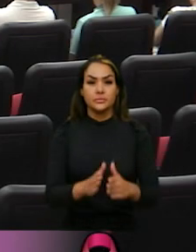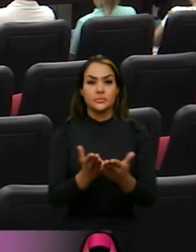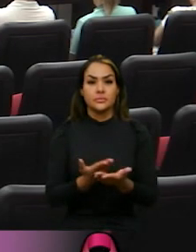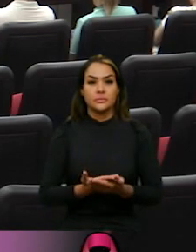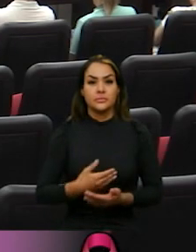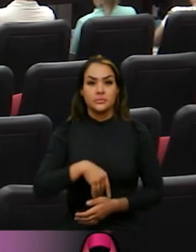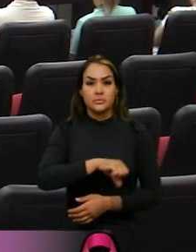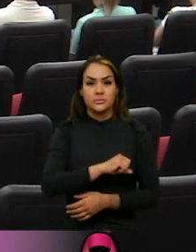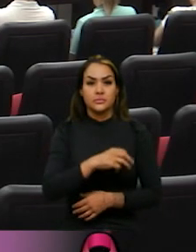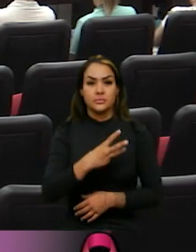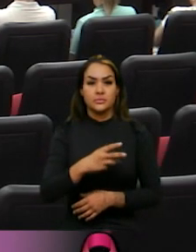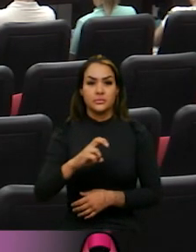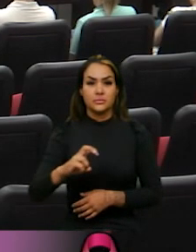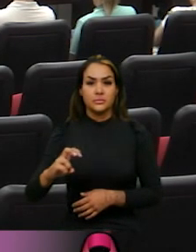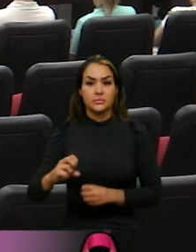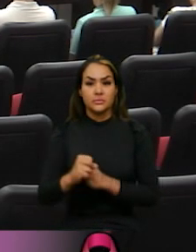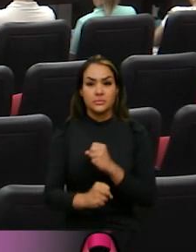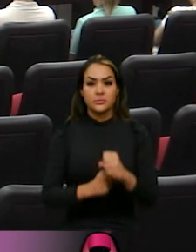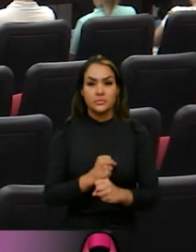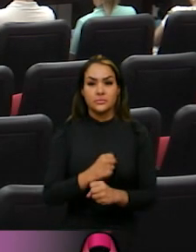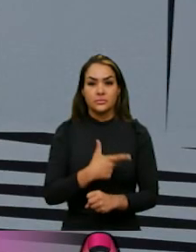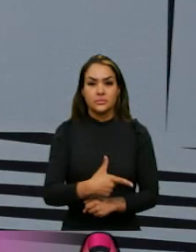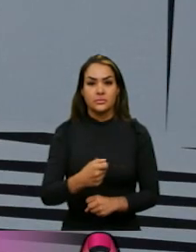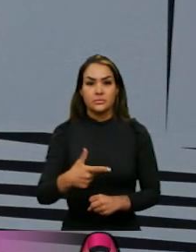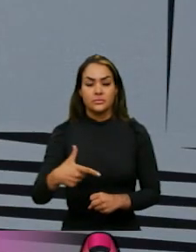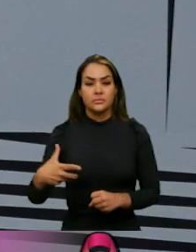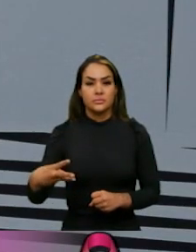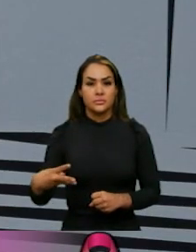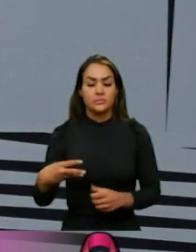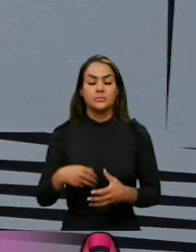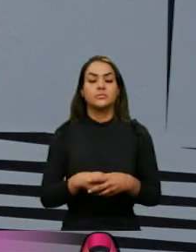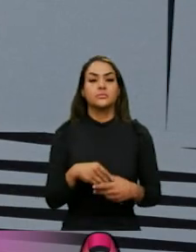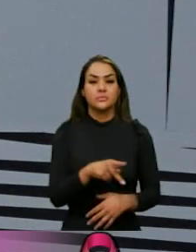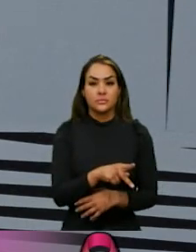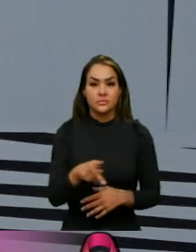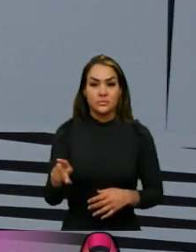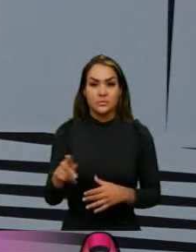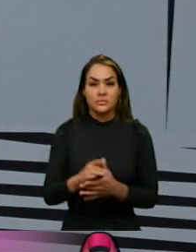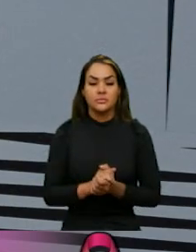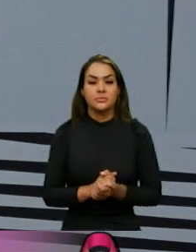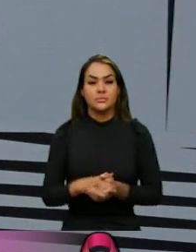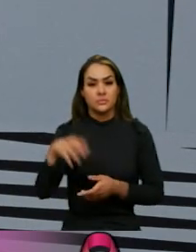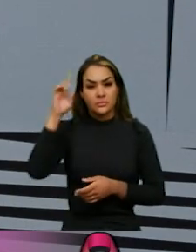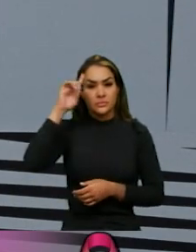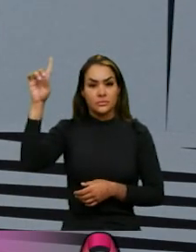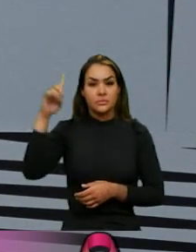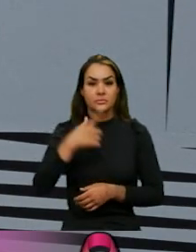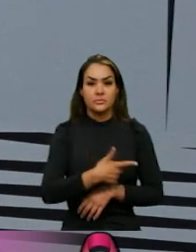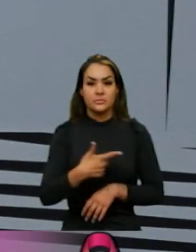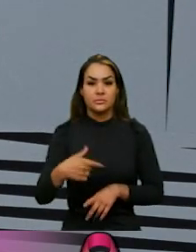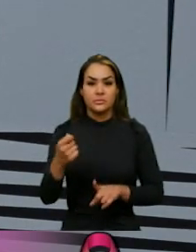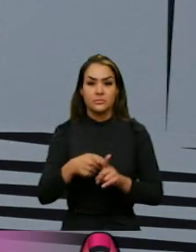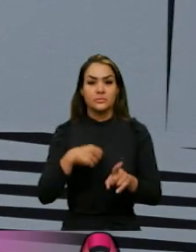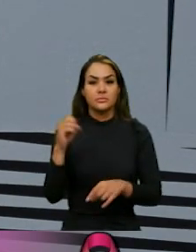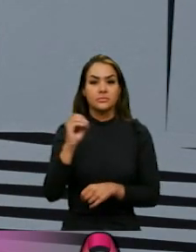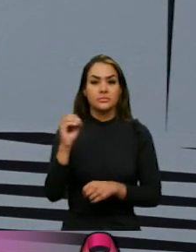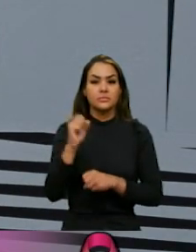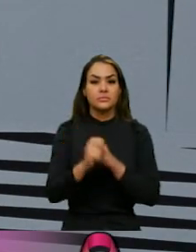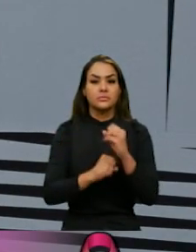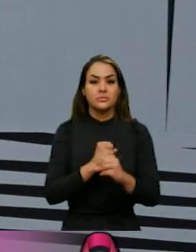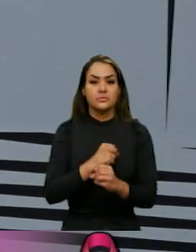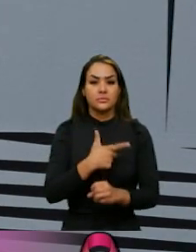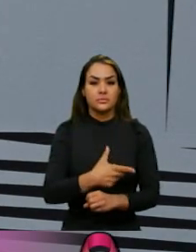Requerimento 355 de 2023. Senhora Presidente, considerando que no dia 22 de outubro de